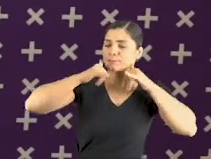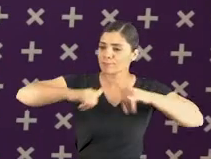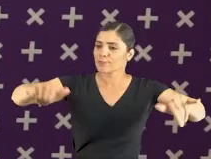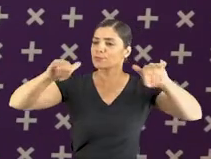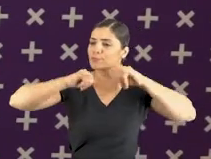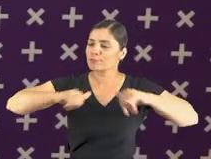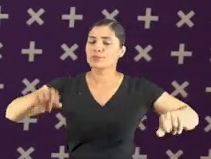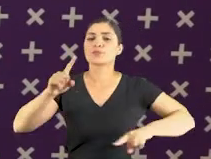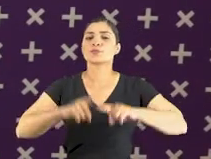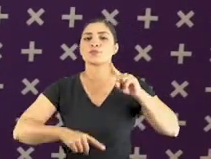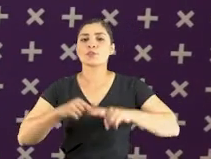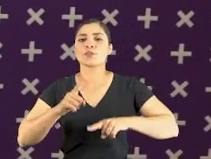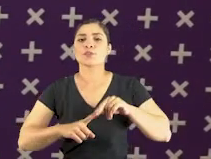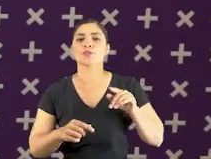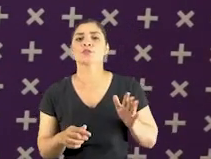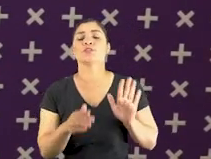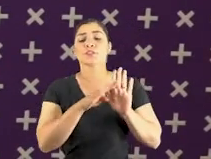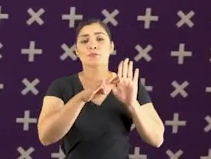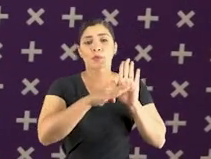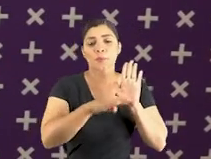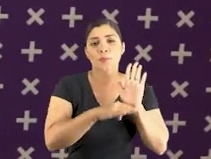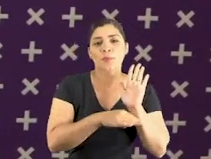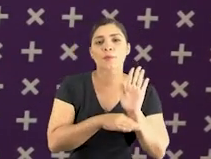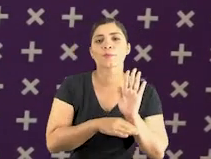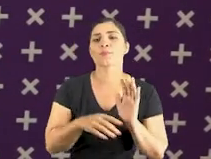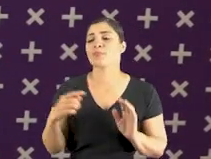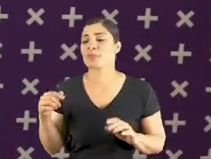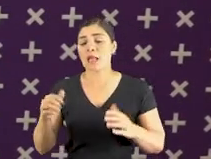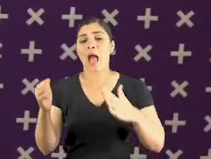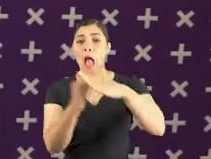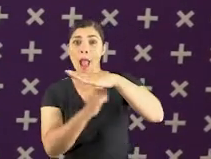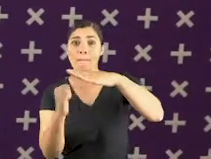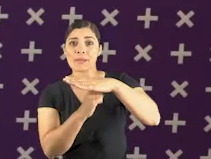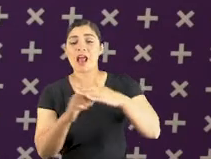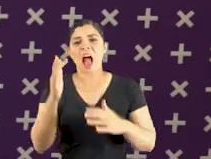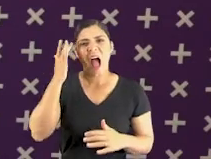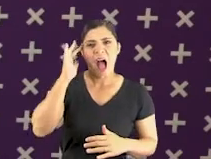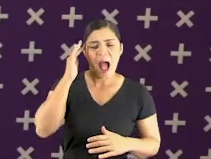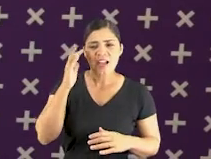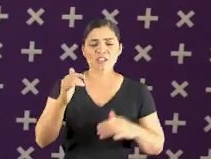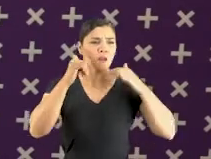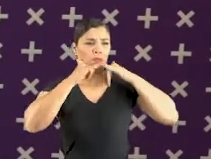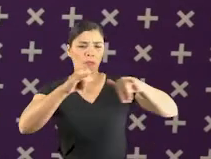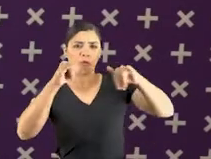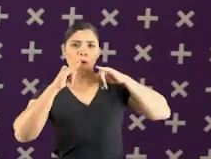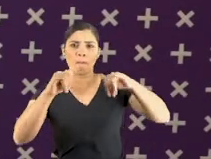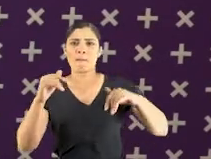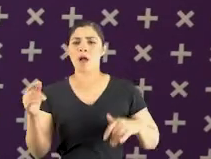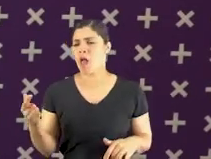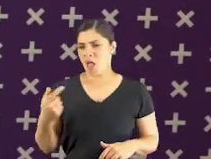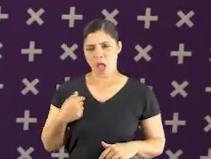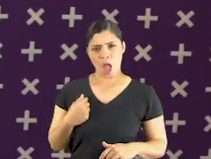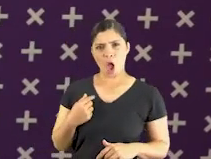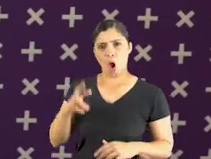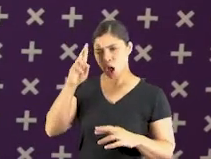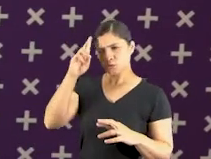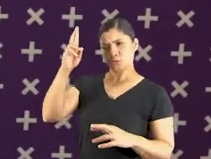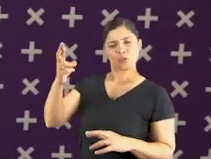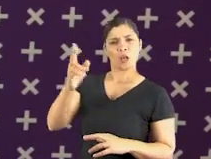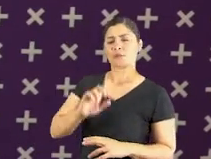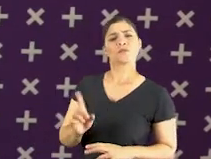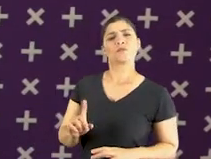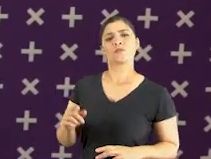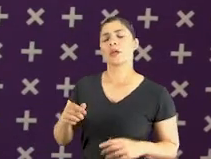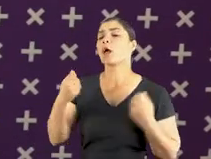o que a empresa acha que é obrigação dela fazer não tem que sair por aí alardeando que tá fazendo é por aí também como é que vocês